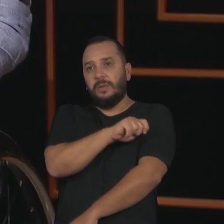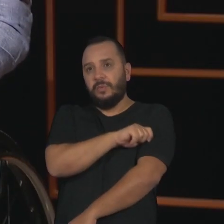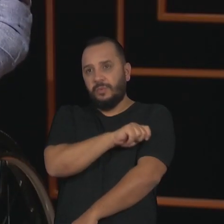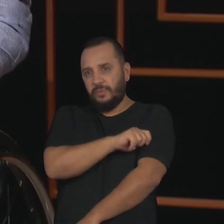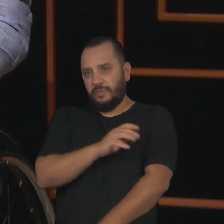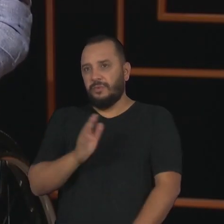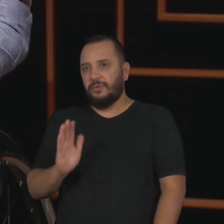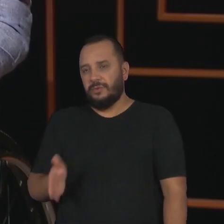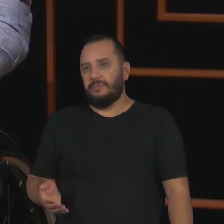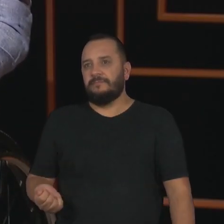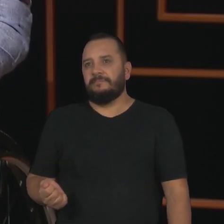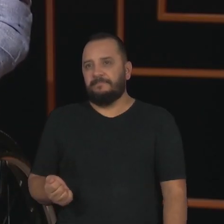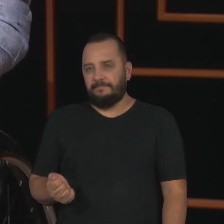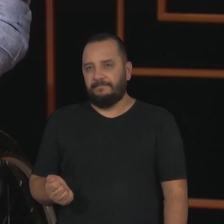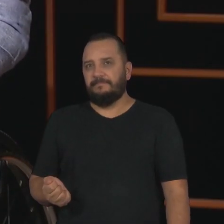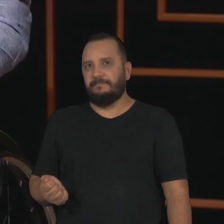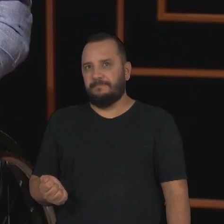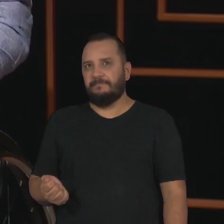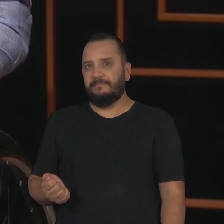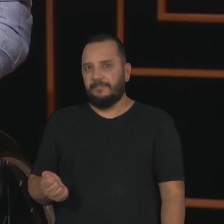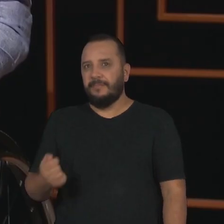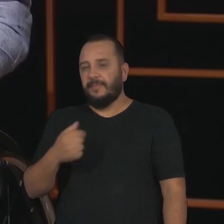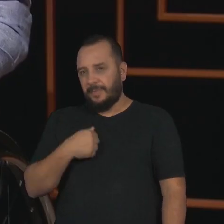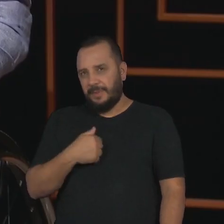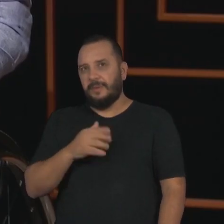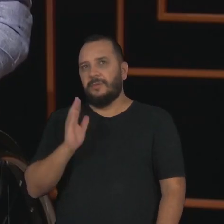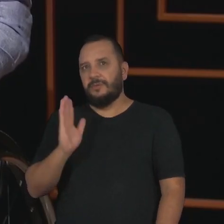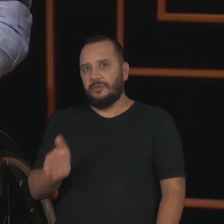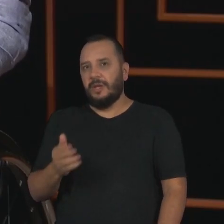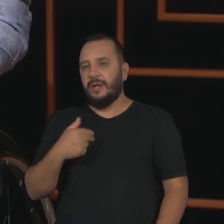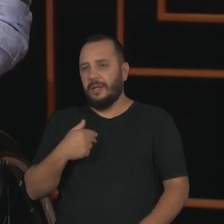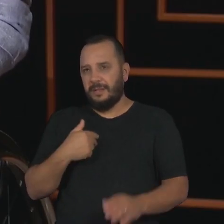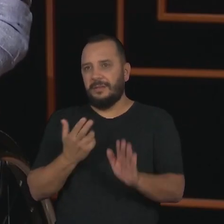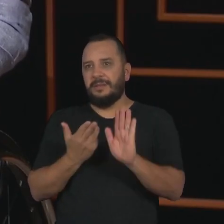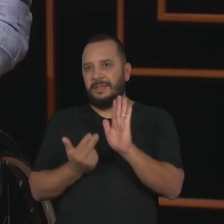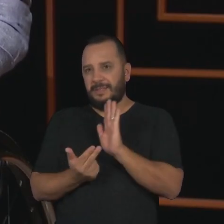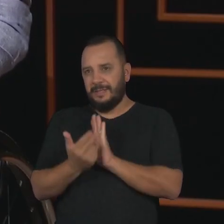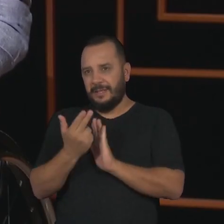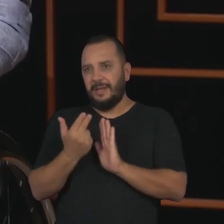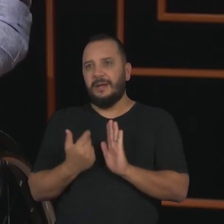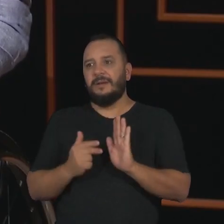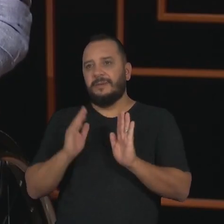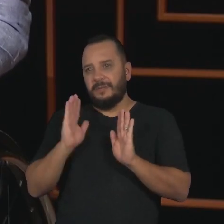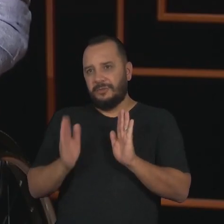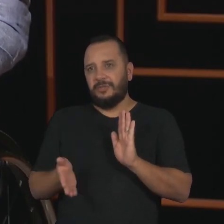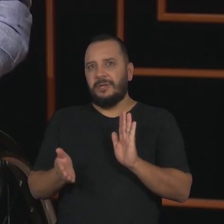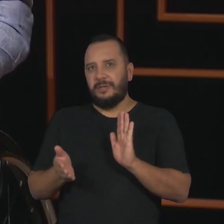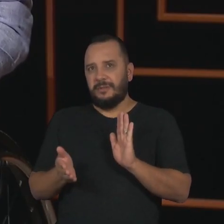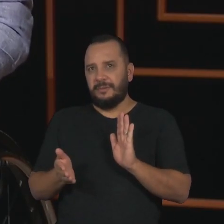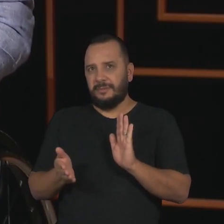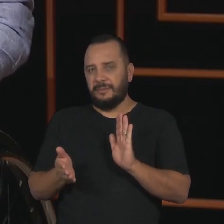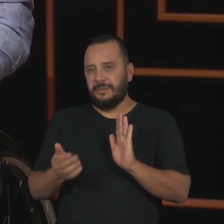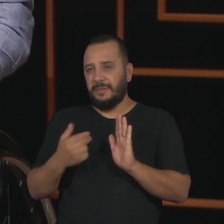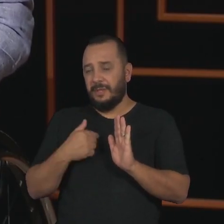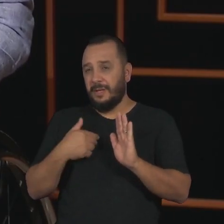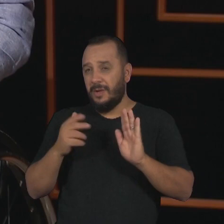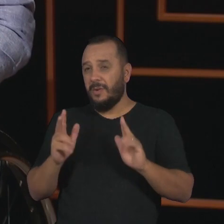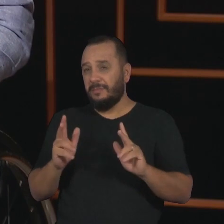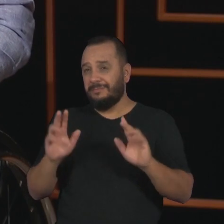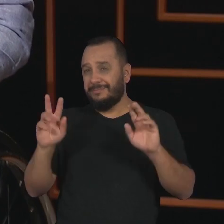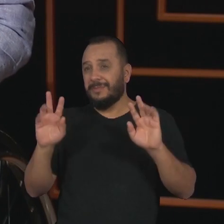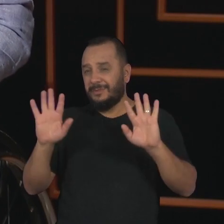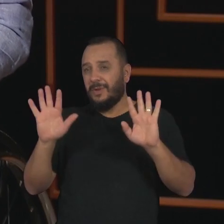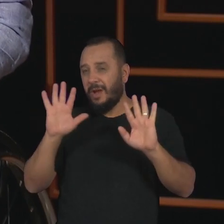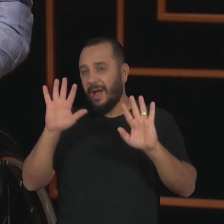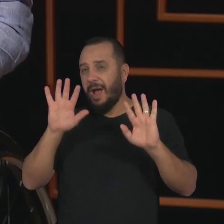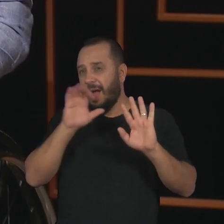E eu já pintava, né? Eu vou dar um cortezinho só numa coisa,